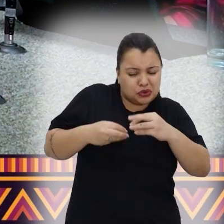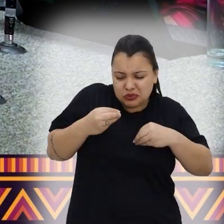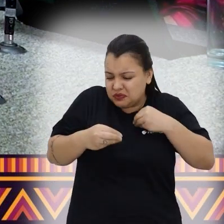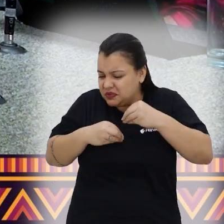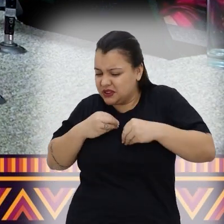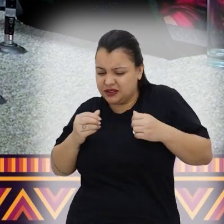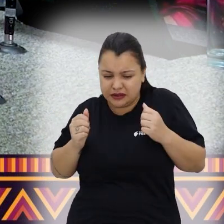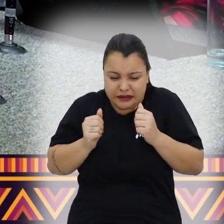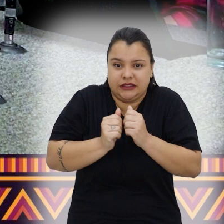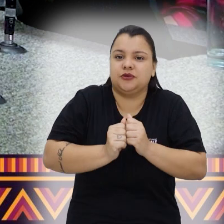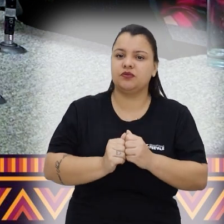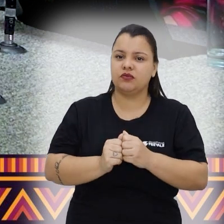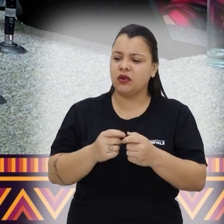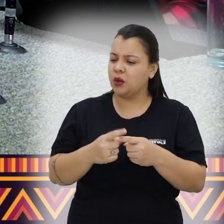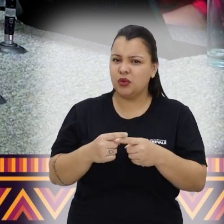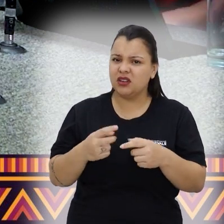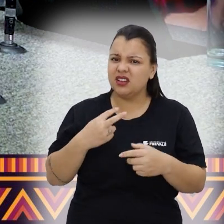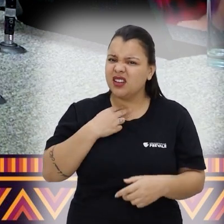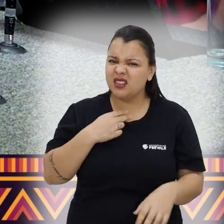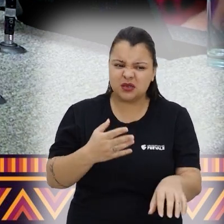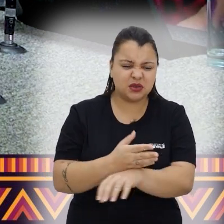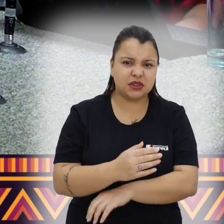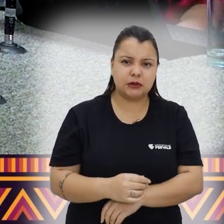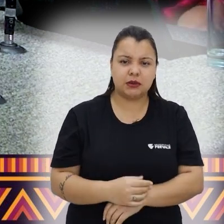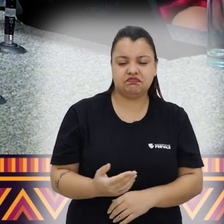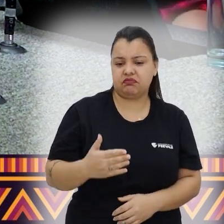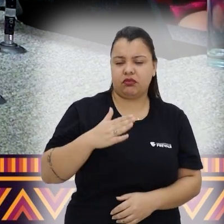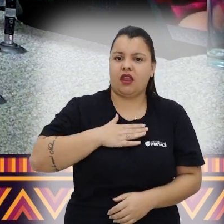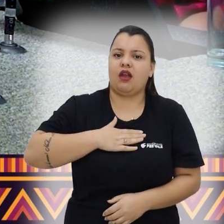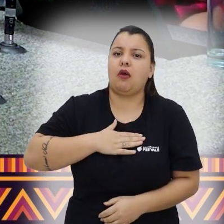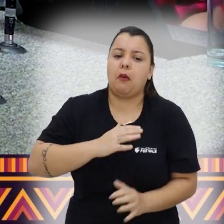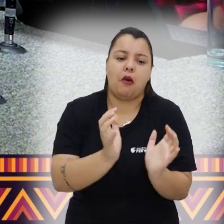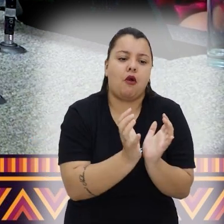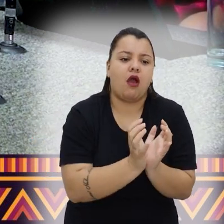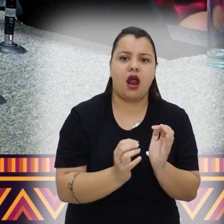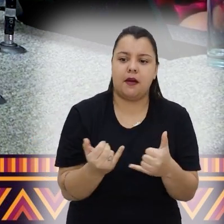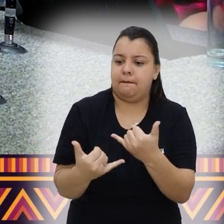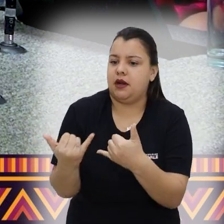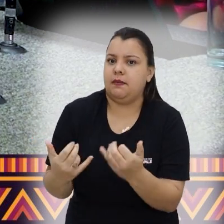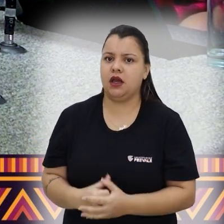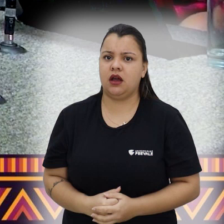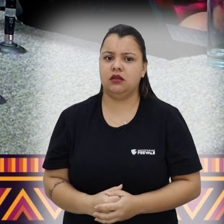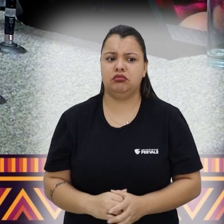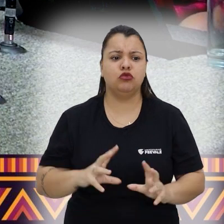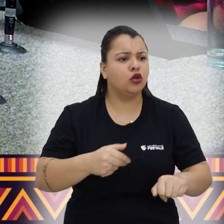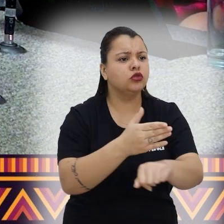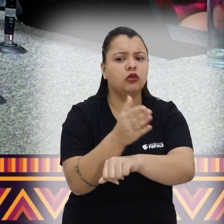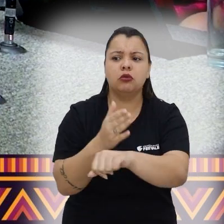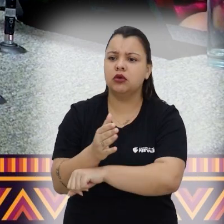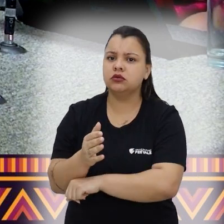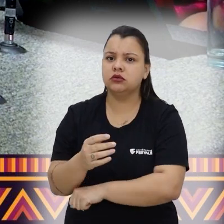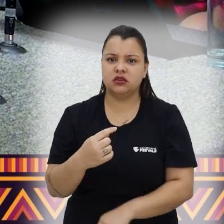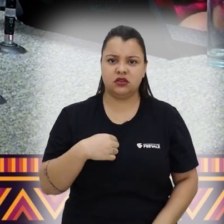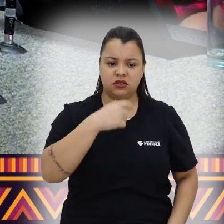que vinham. Assim, eu não entendia por que eu não podia entrar na casa de um amiguinho para jogar videogame. Entrava todo mundo. Não, tu não